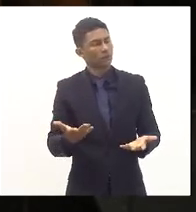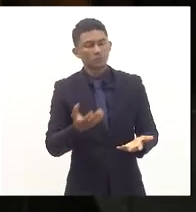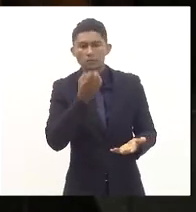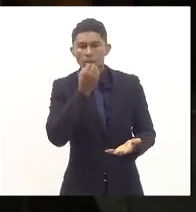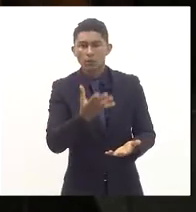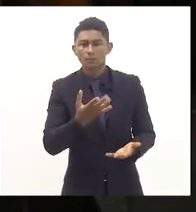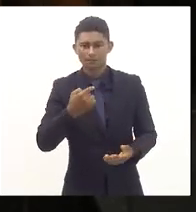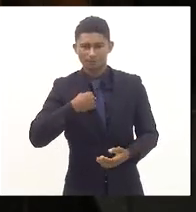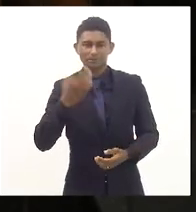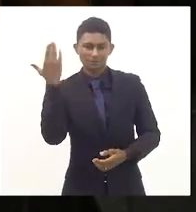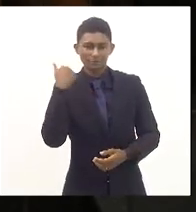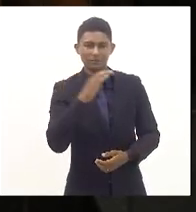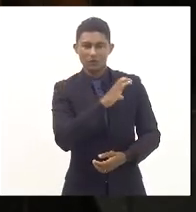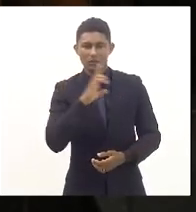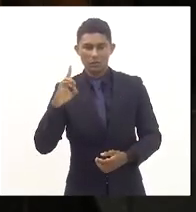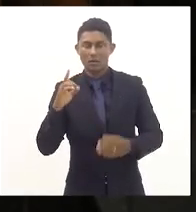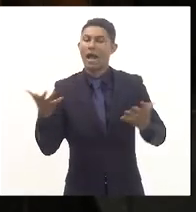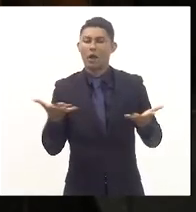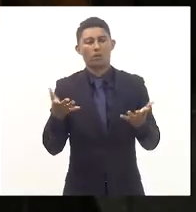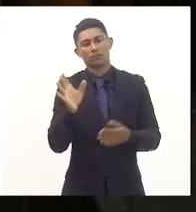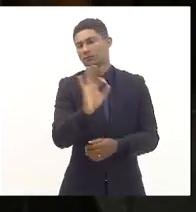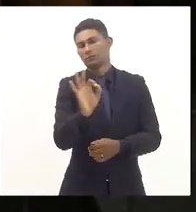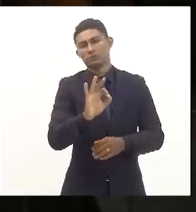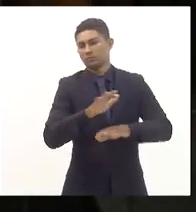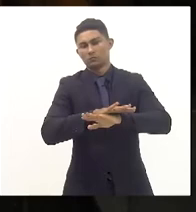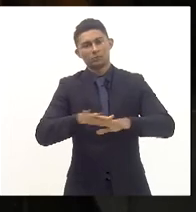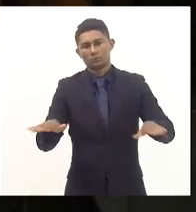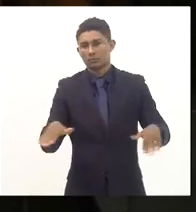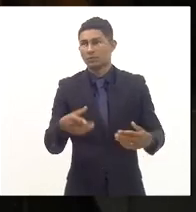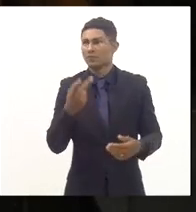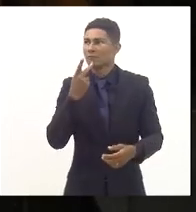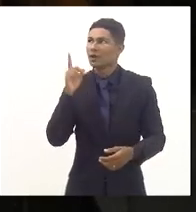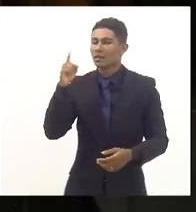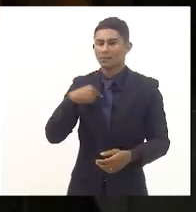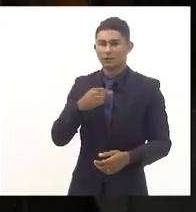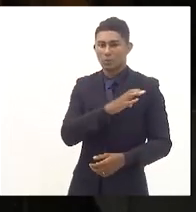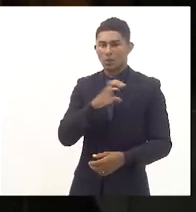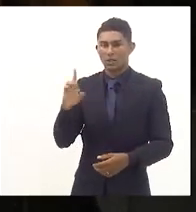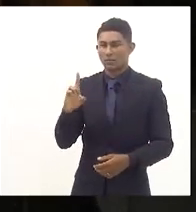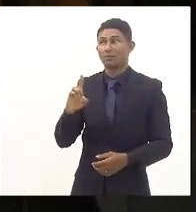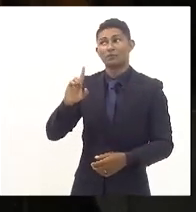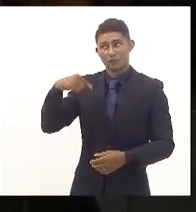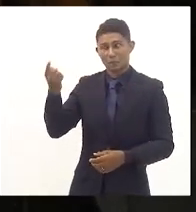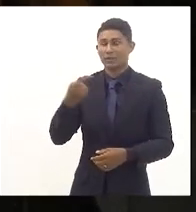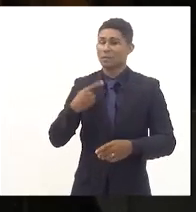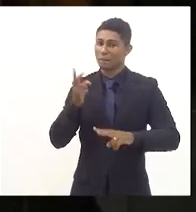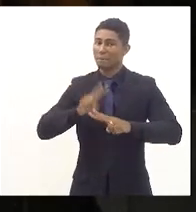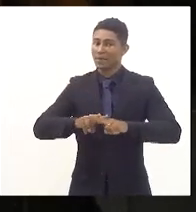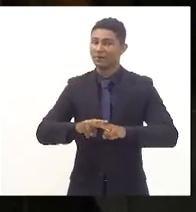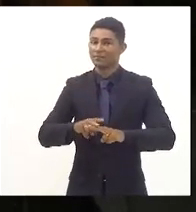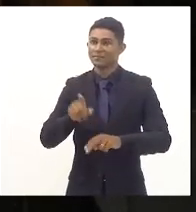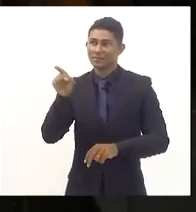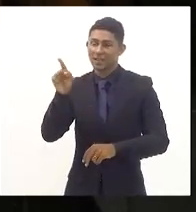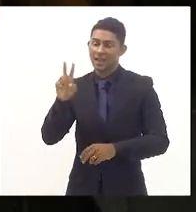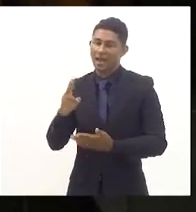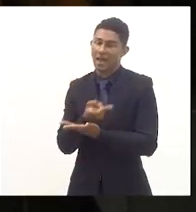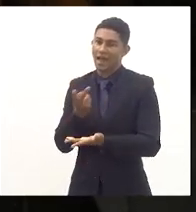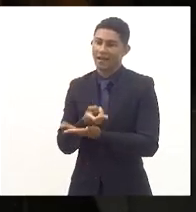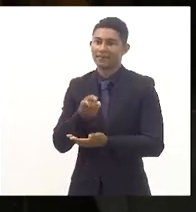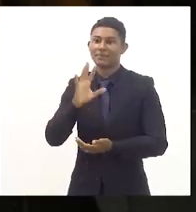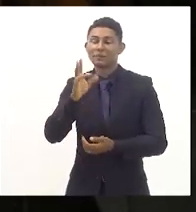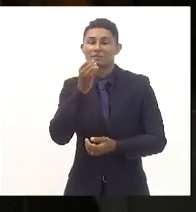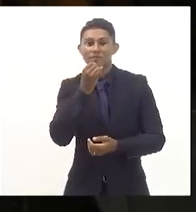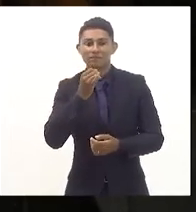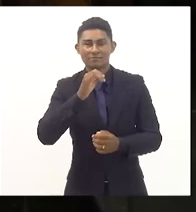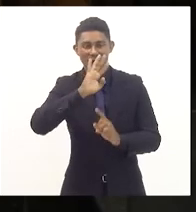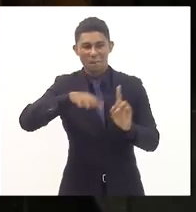coordenador que usar não sou mais eu tenho que Esclarecer aqui a minha na gente que eu Sou coordenadora daqui a pouco eu vou ser preso né a imagem foi concedida